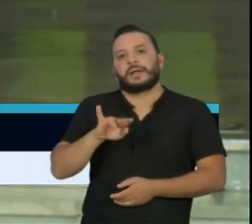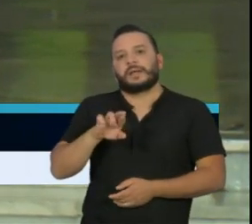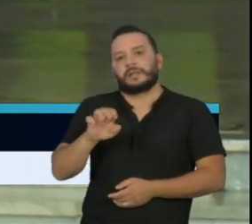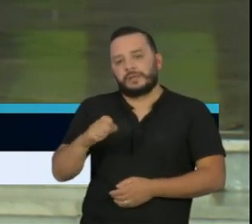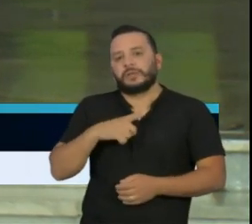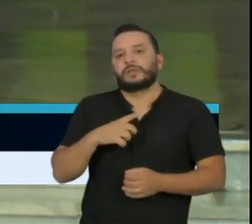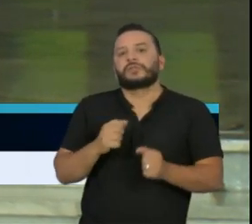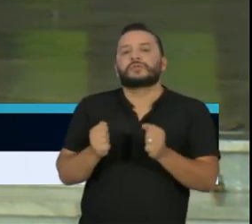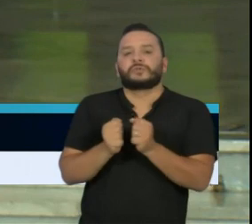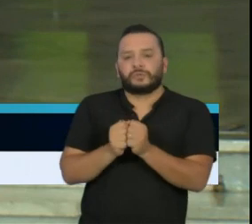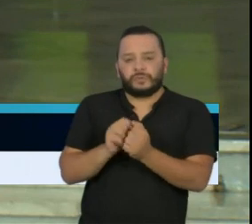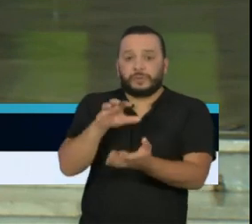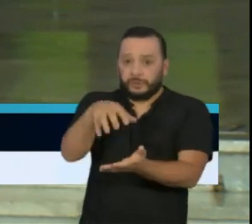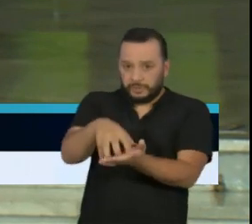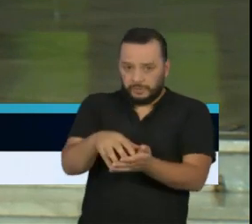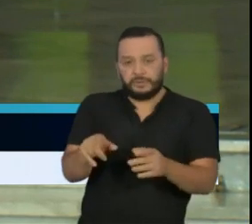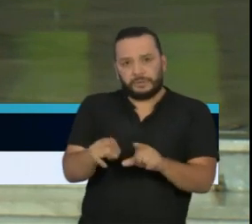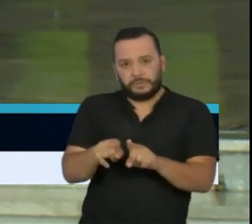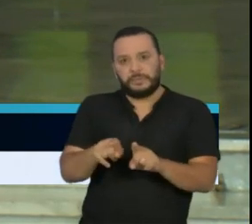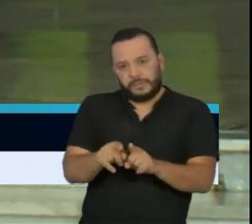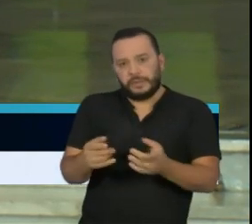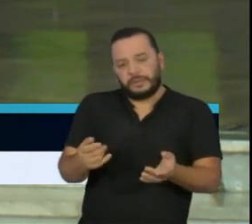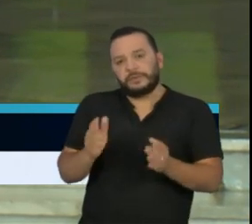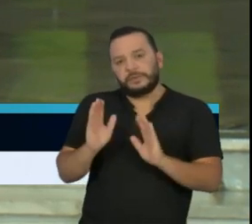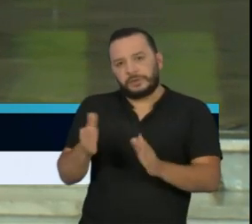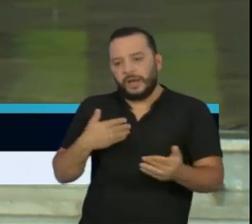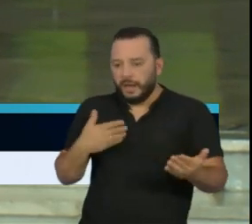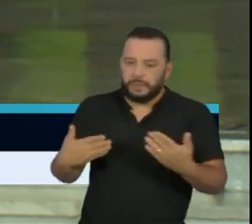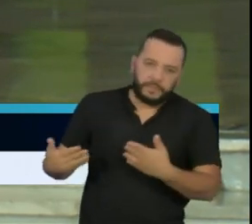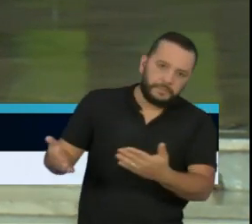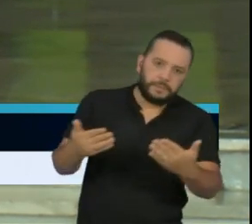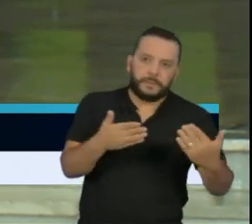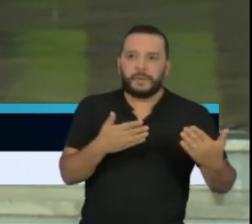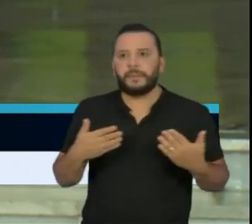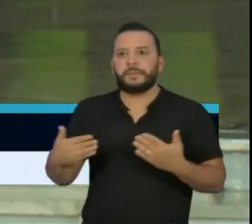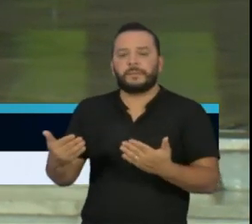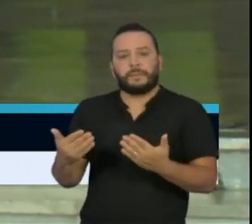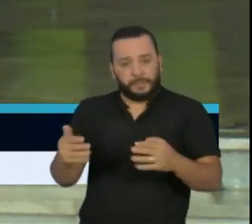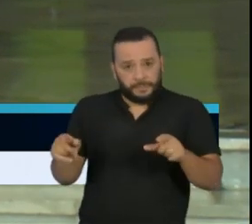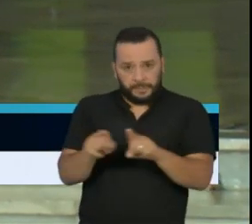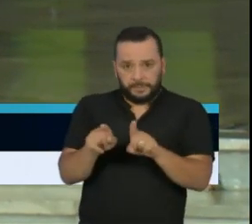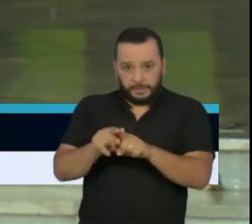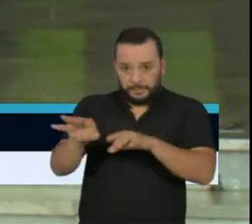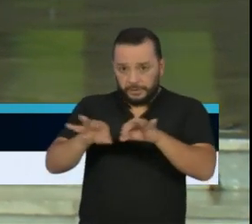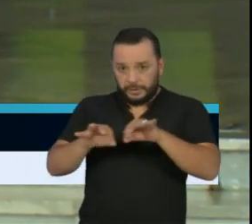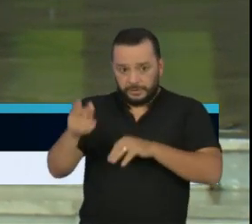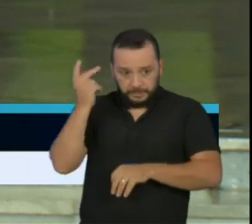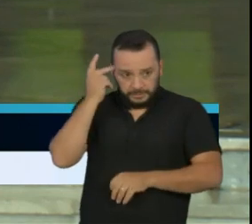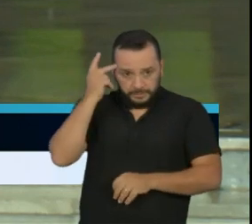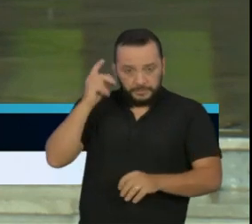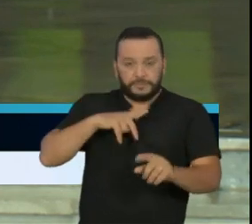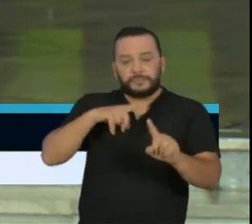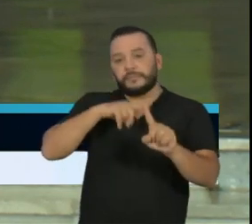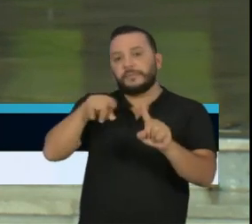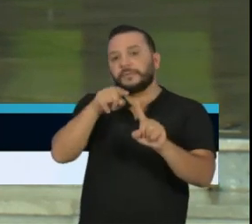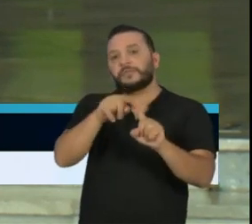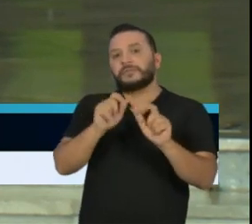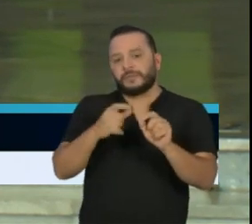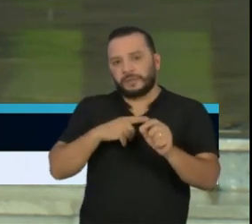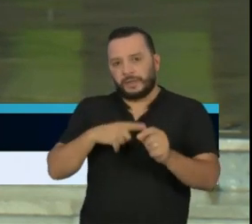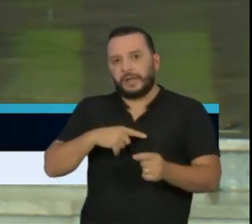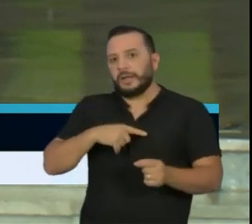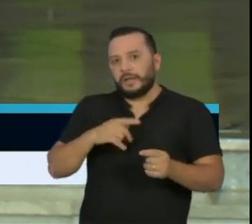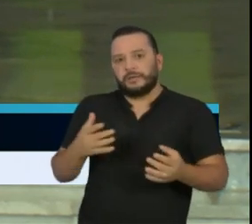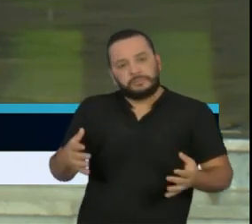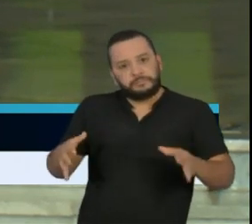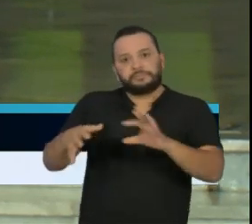e principalmente com as autoridades municipais, fazendo essa pactuação, lembrando que o Plano São Paulo tem o objetivo de pactuar governo,